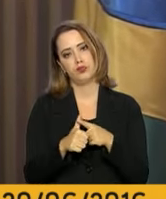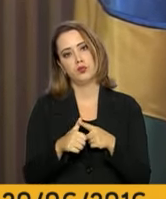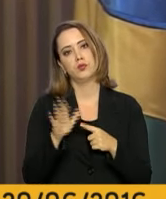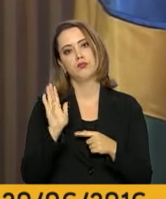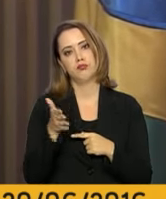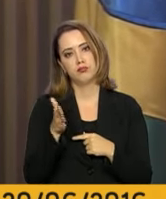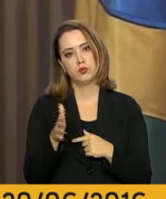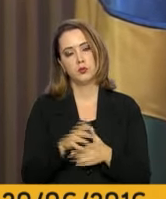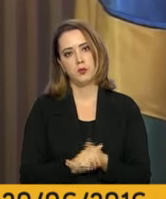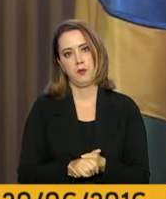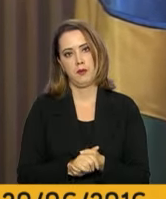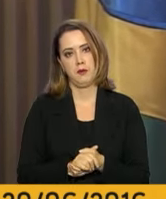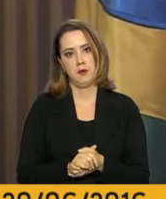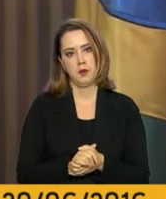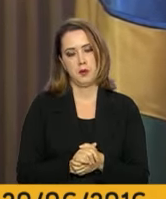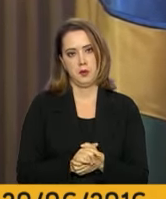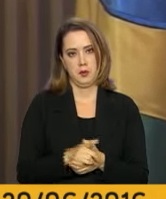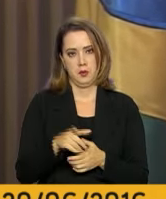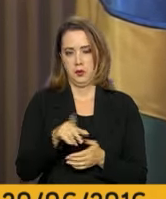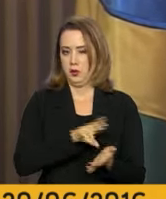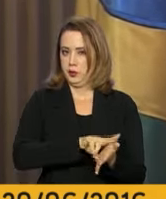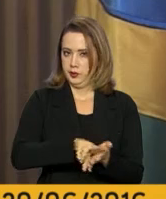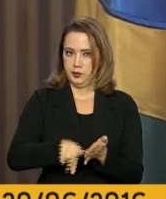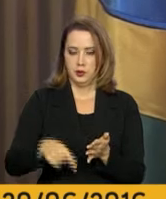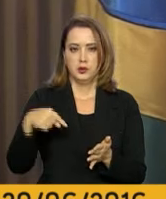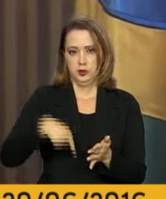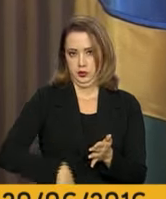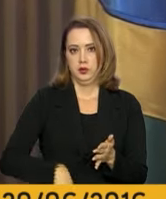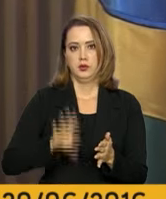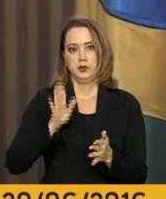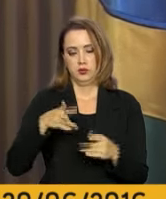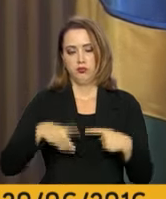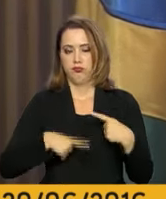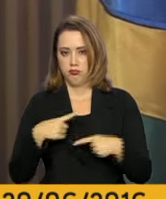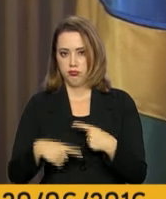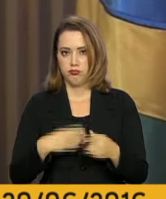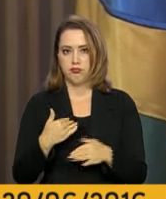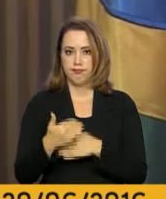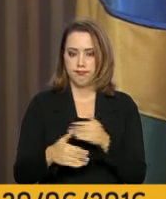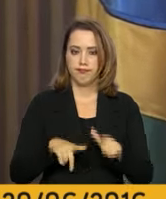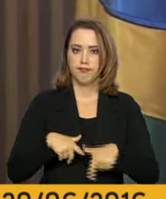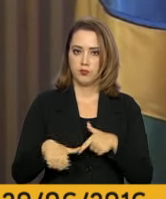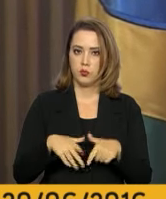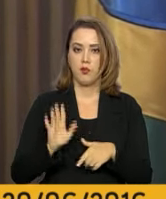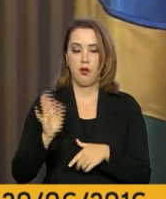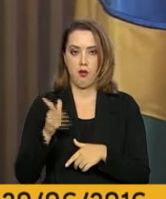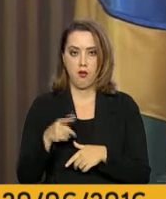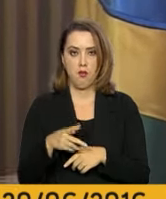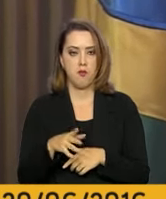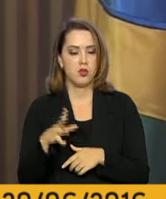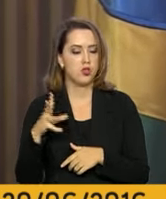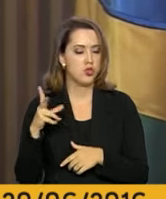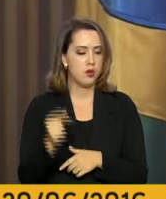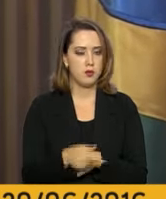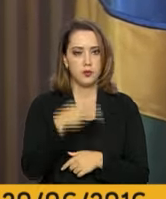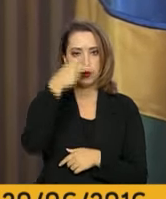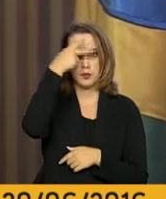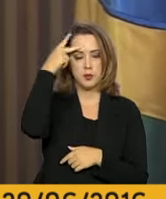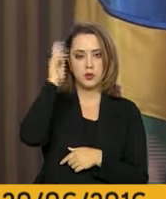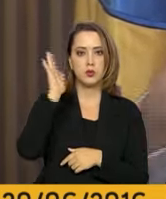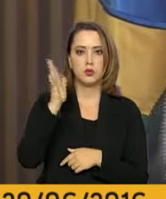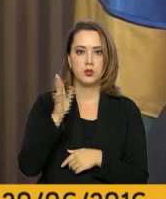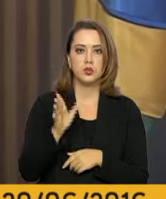aqui eh o governador geral do alkm e o Flávio Dino veio depois mas muitos aqui participaram da constituinte o Renan o